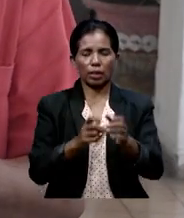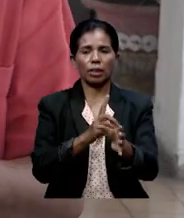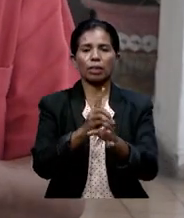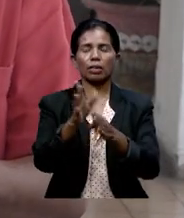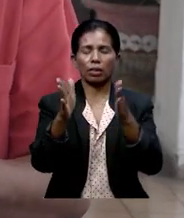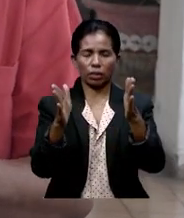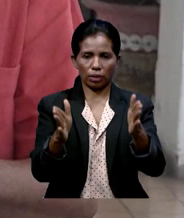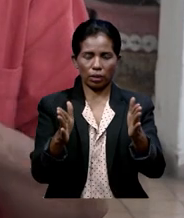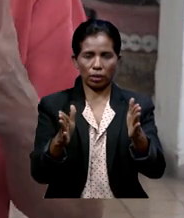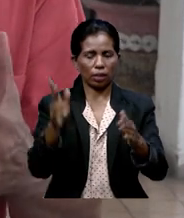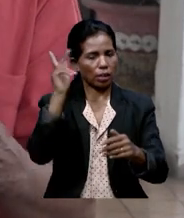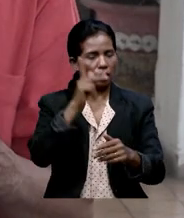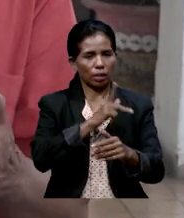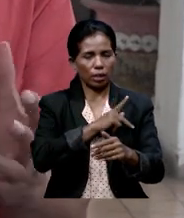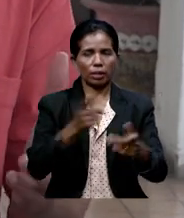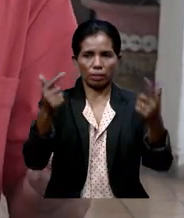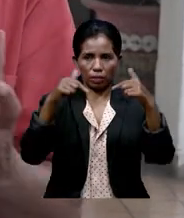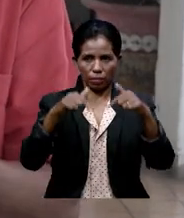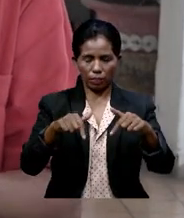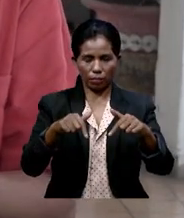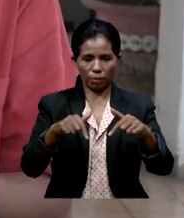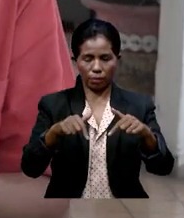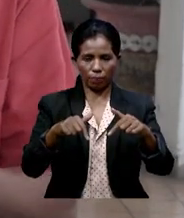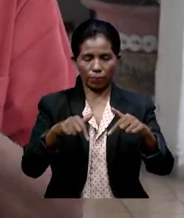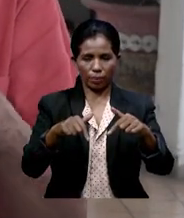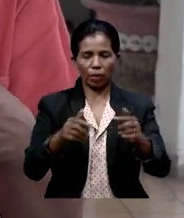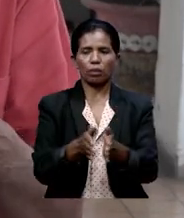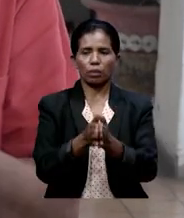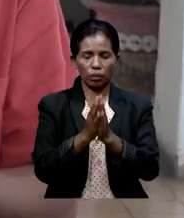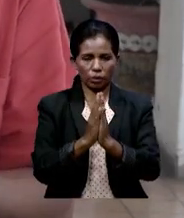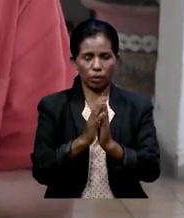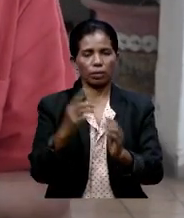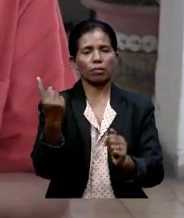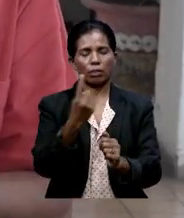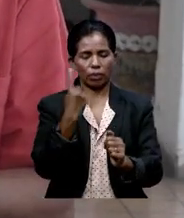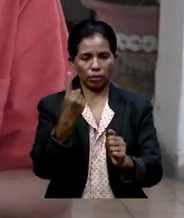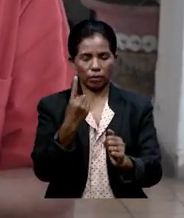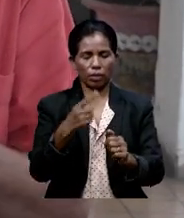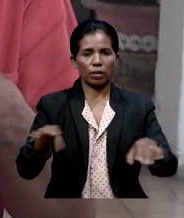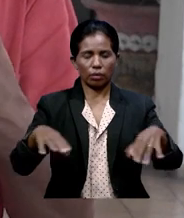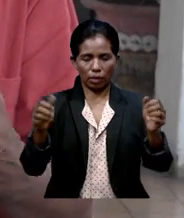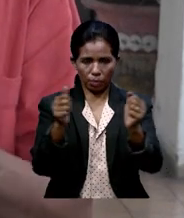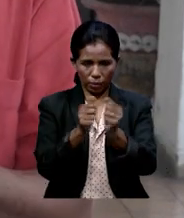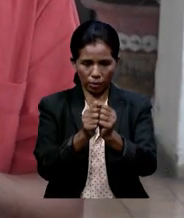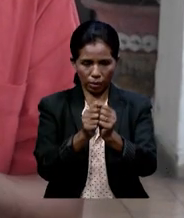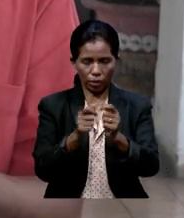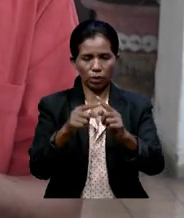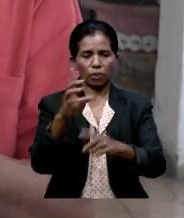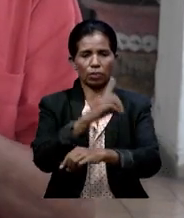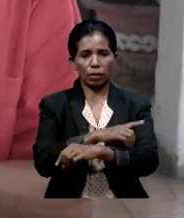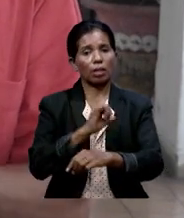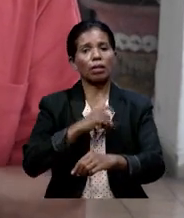diretora KDTL, mas a tu curso, a tu nafatin serviço a mutu. E o enrau até te